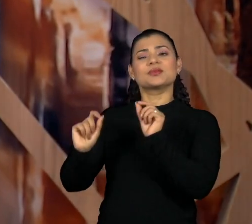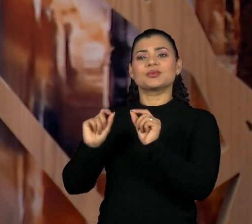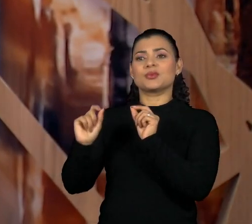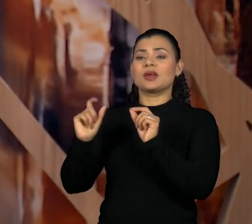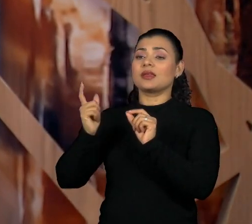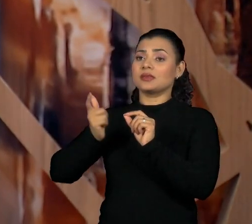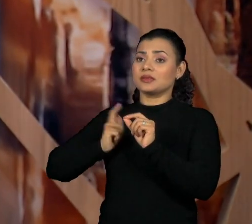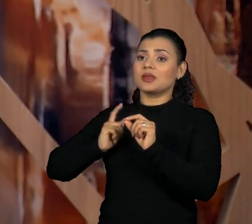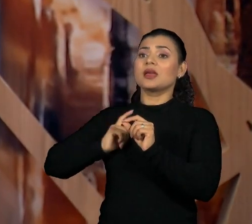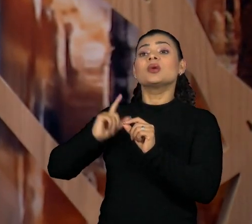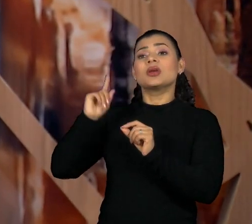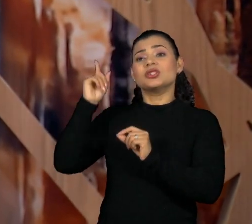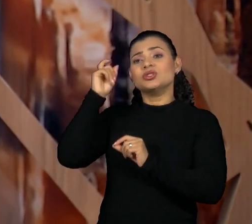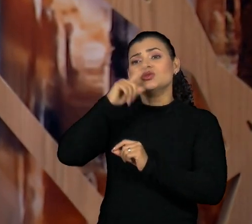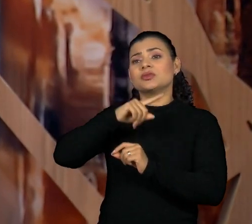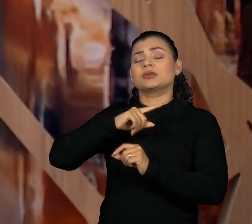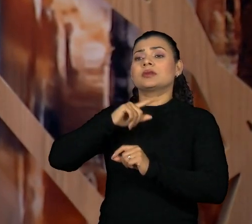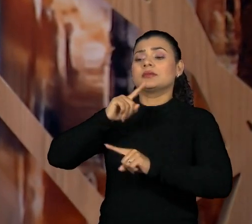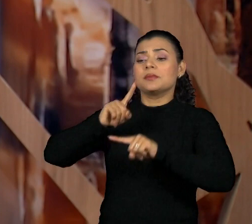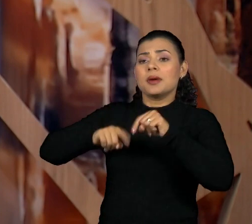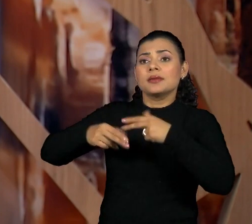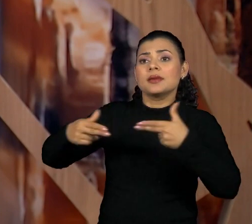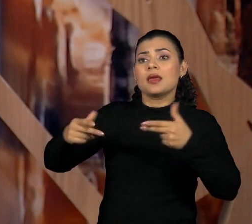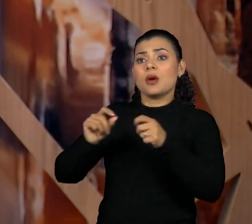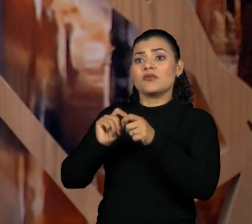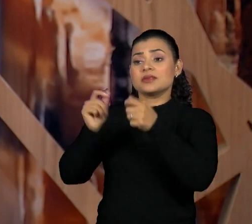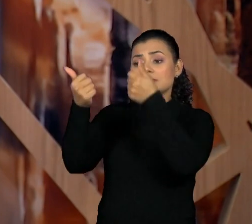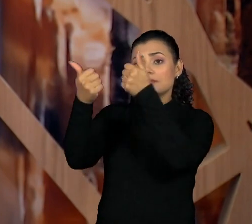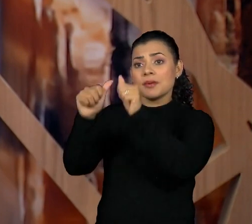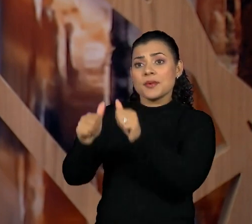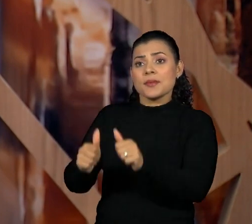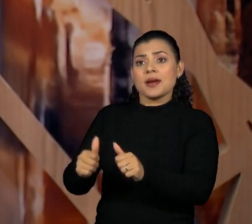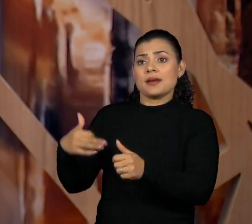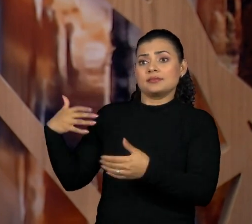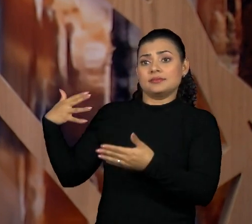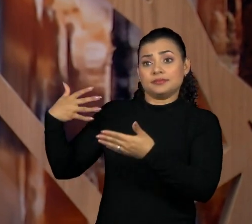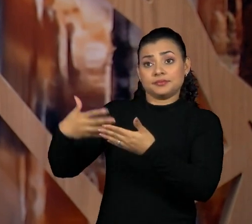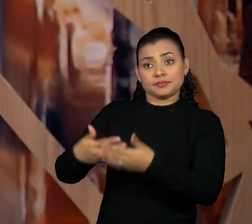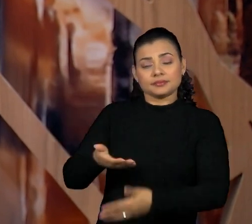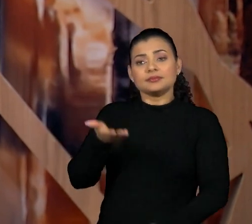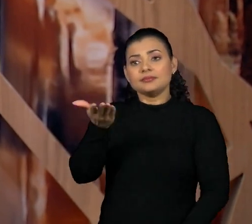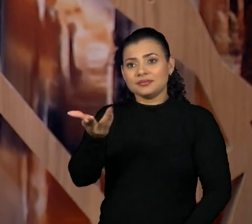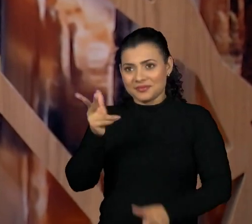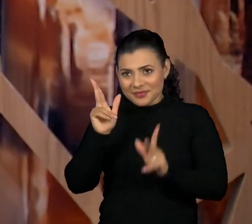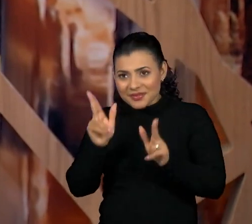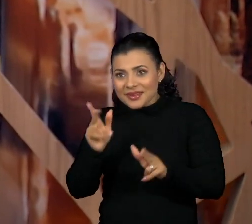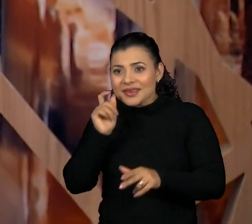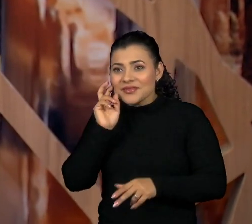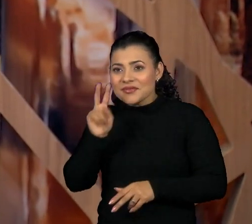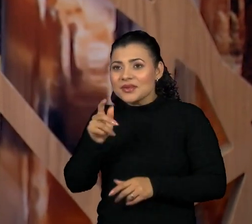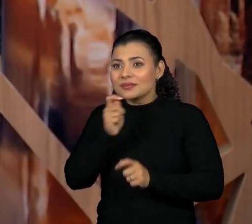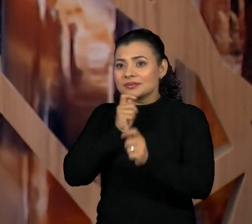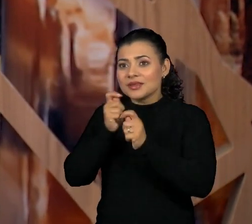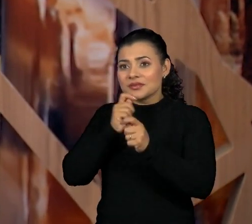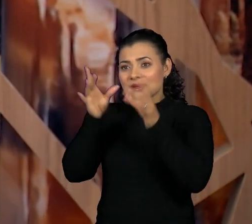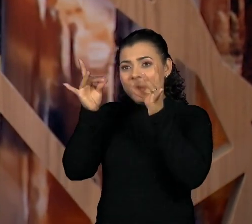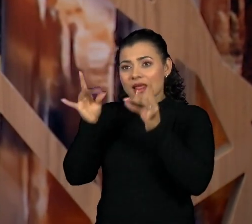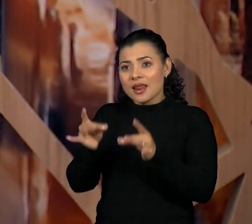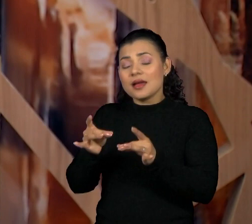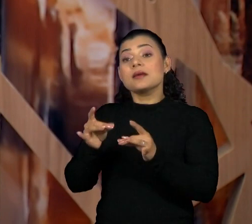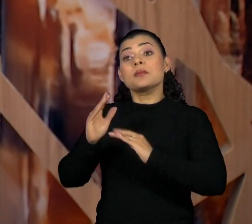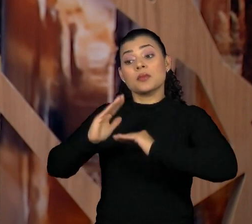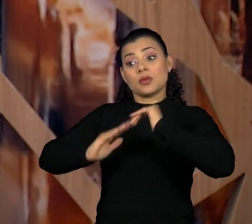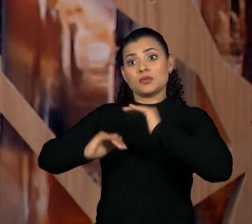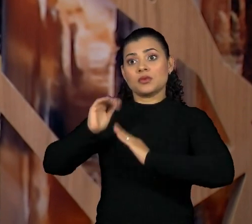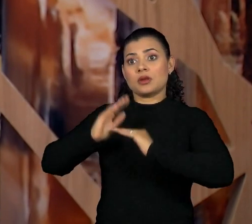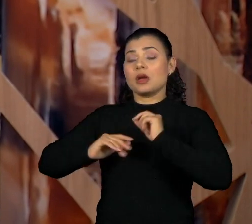as dificuldades materiais para realizar uma obra escultórica. Como a matéria bem exemplificou, o